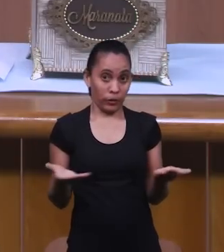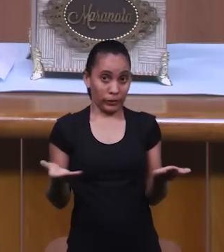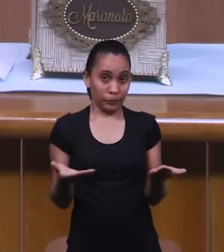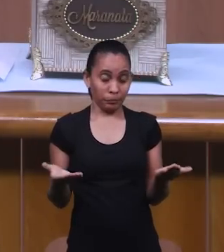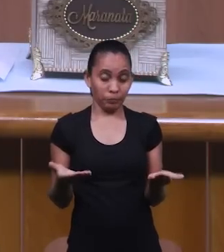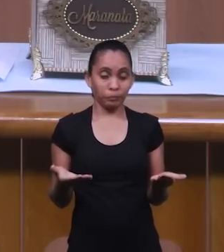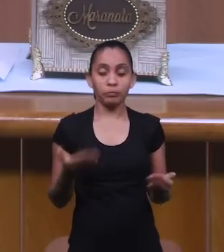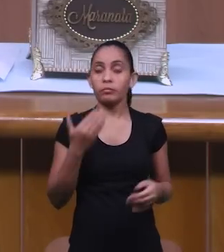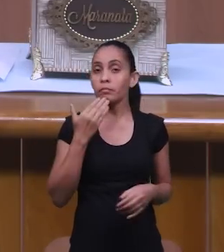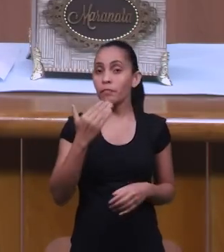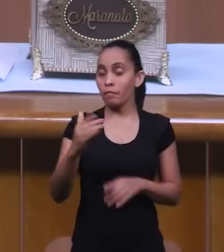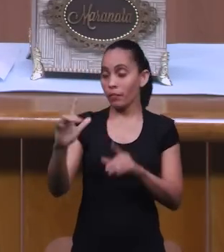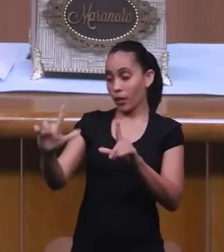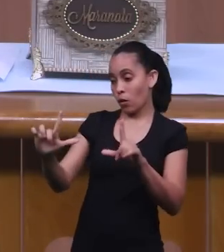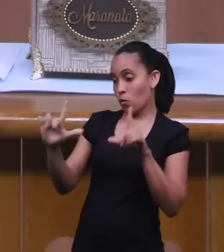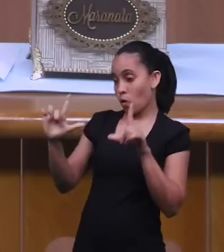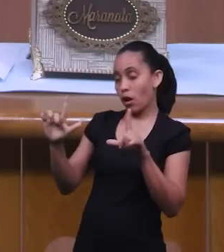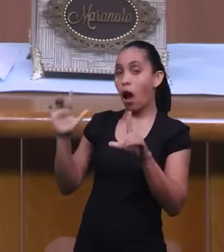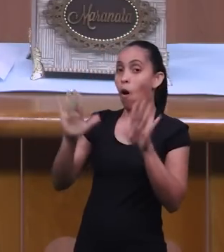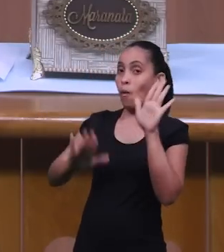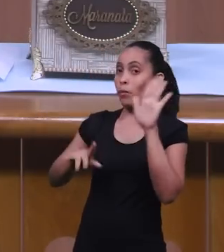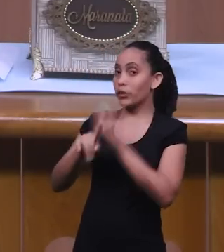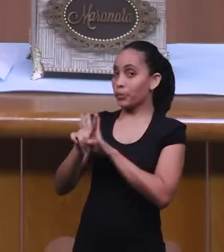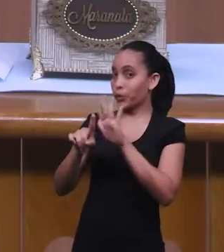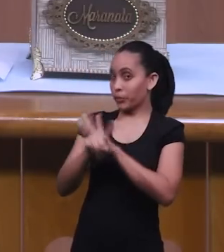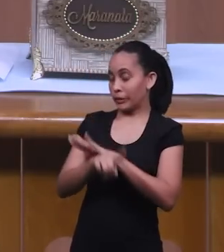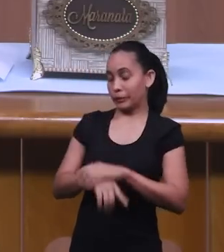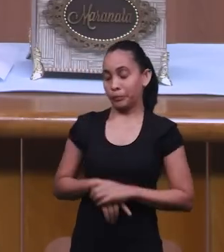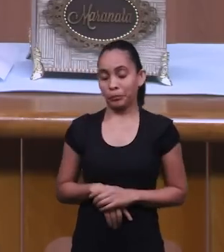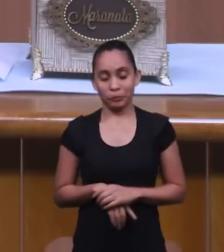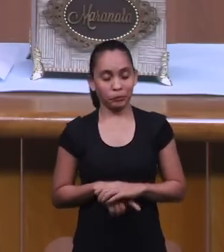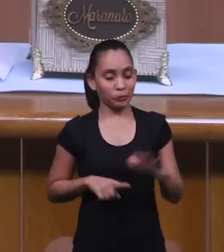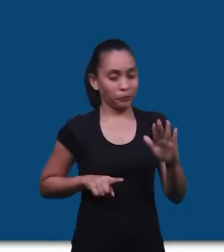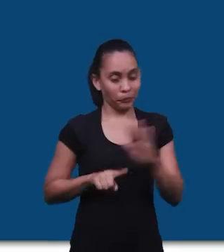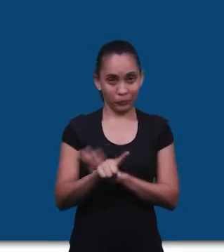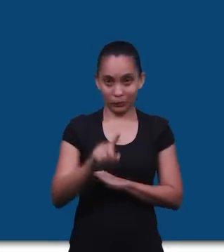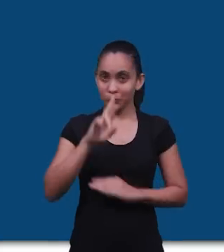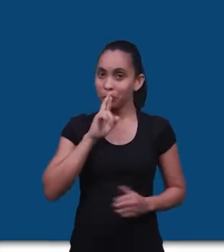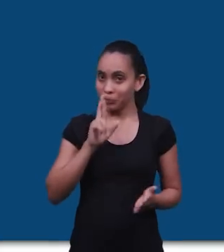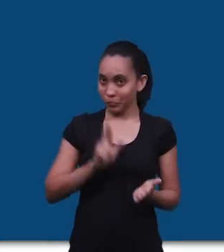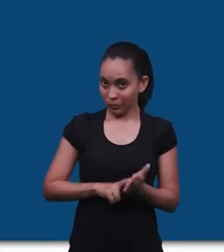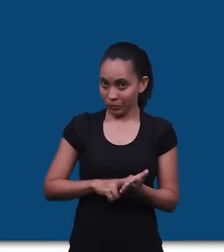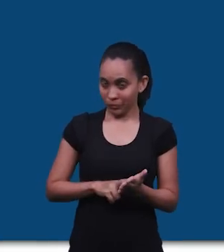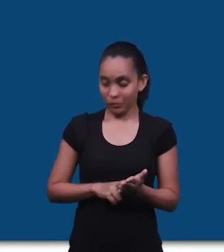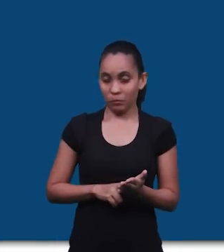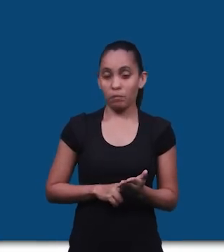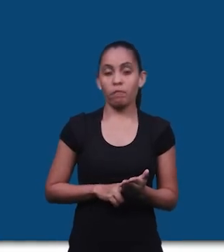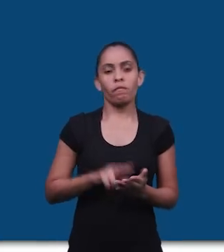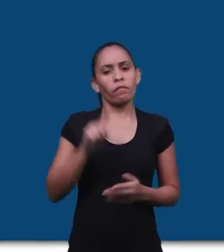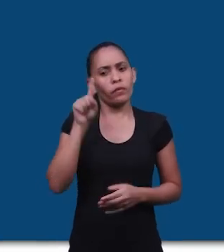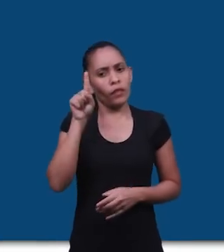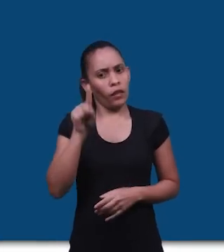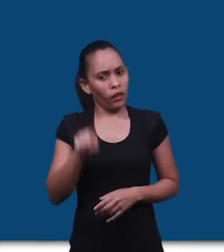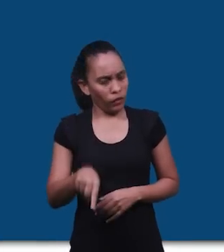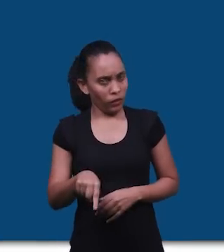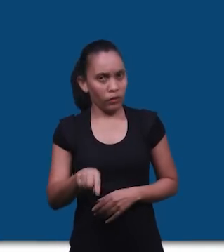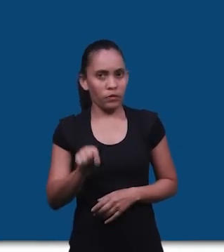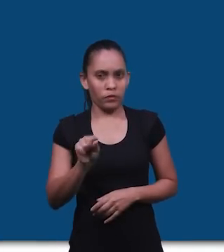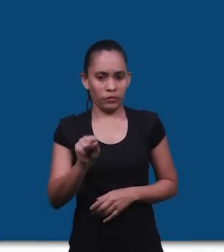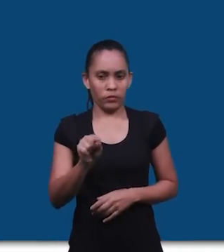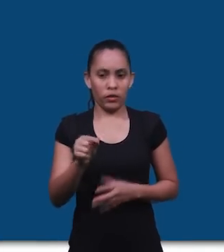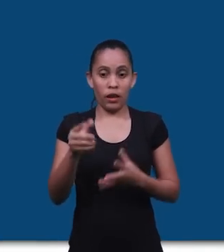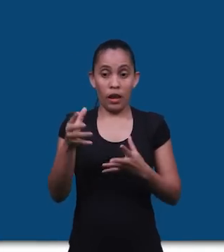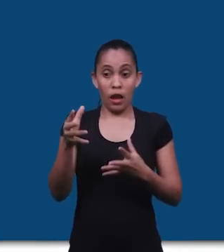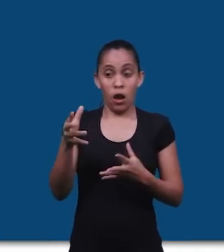Vou pedir para colocar no quadro aqui algumas perguntas. Perguntar e vou responder. É lícito o ministro receber